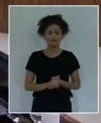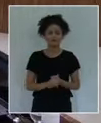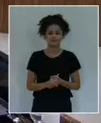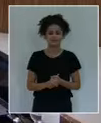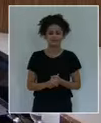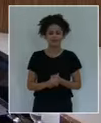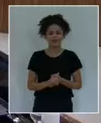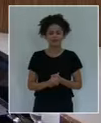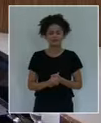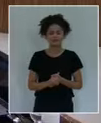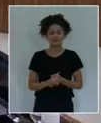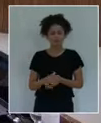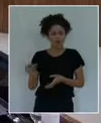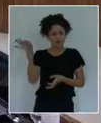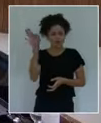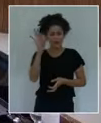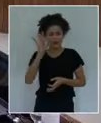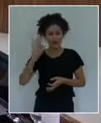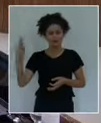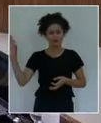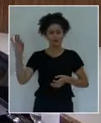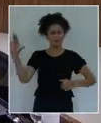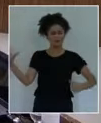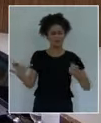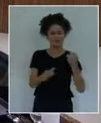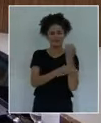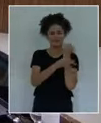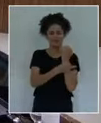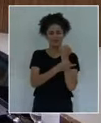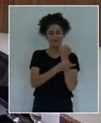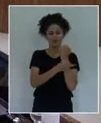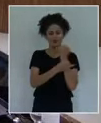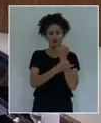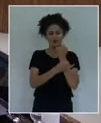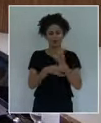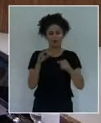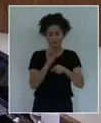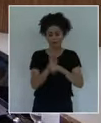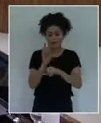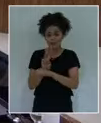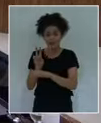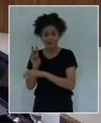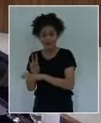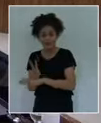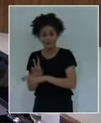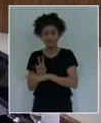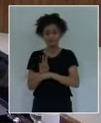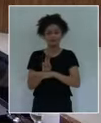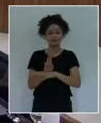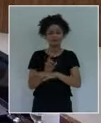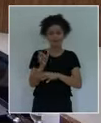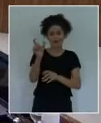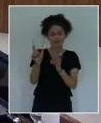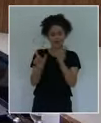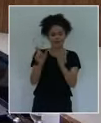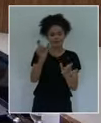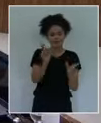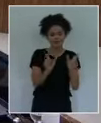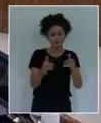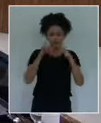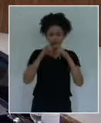tanta eficiência, com tanta segurança, prevenindo realmente que quem tomou prejuízo realmente, que não ouviu a Prefeitura, o que a